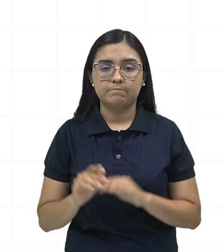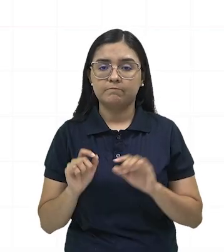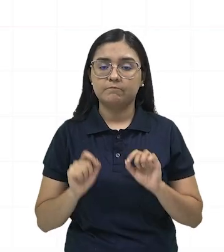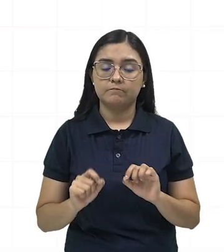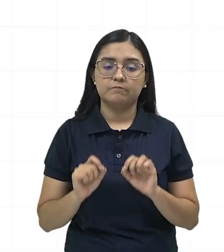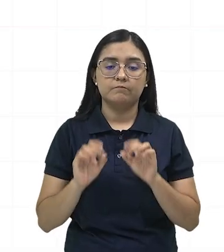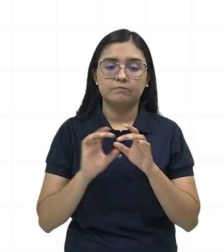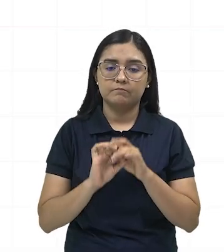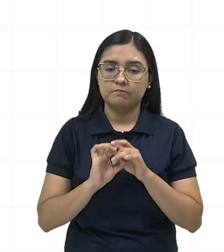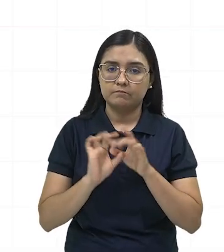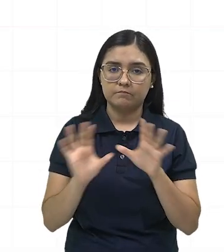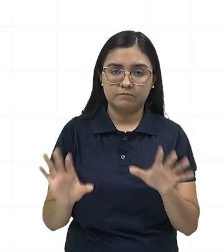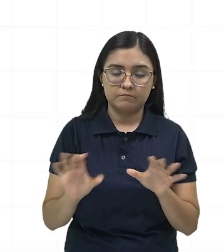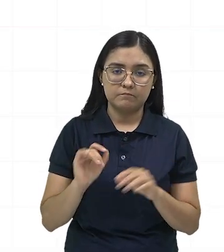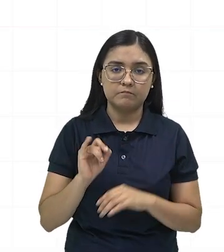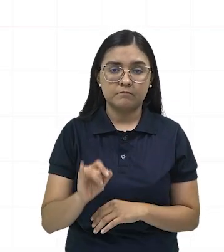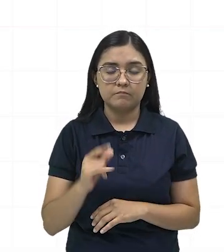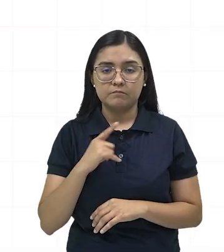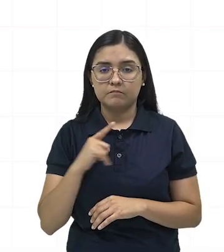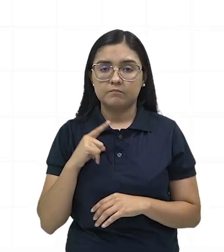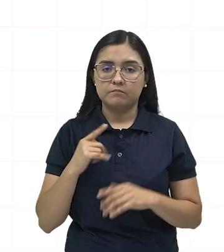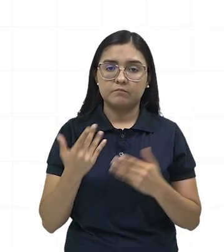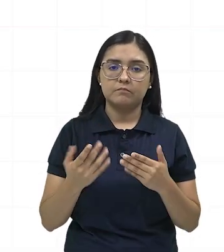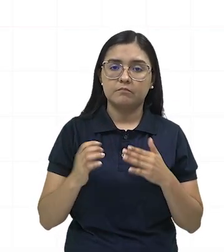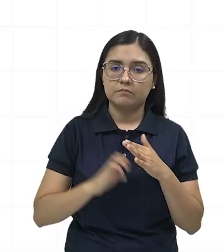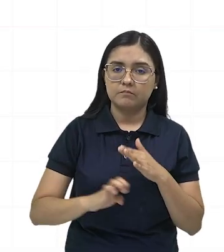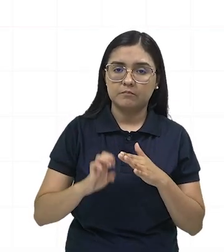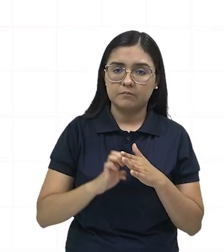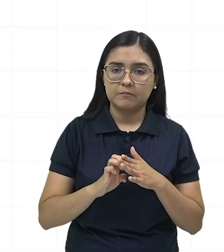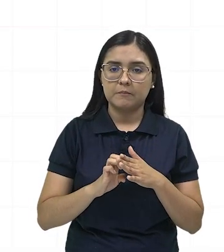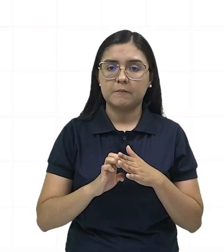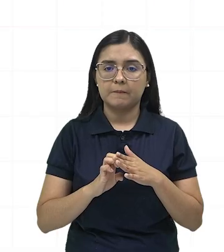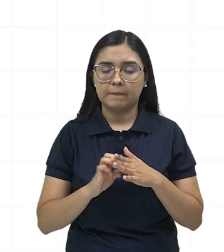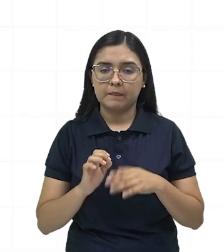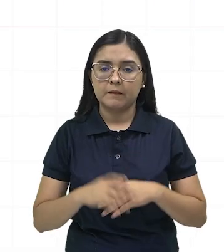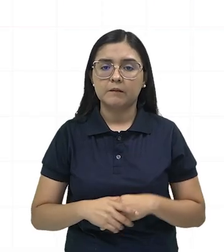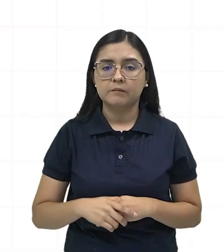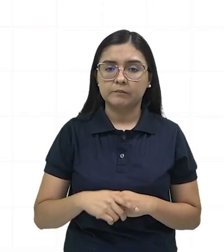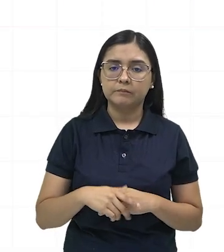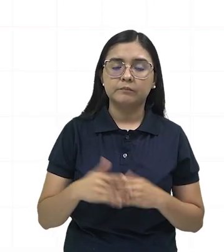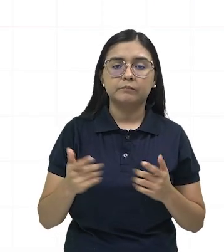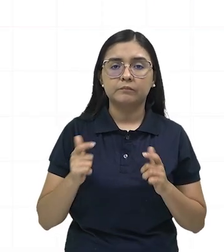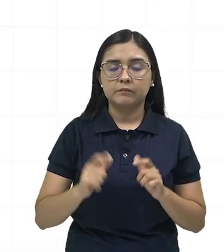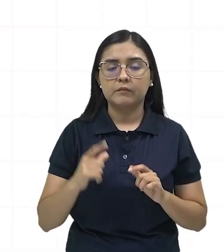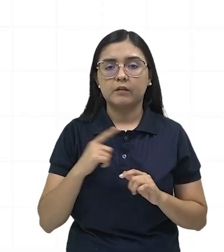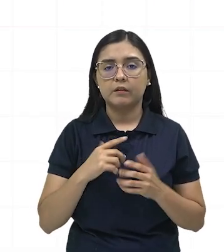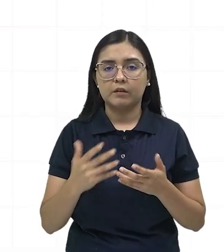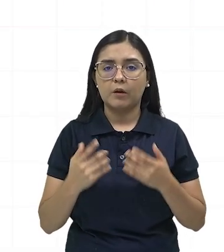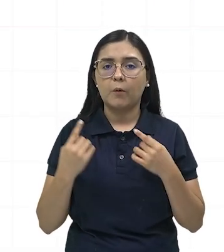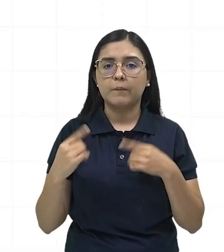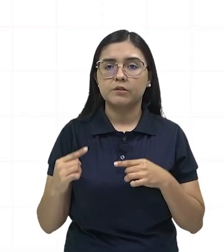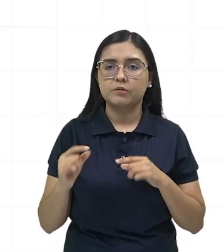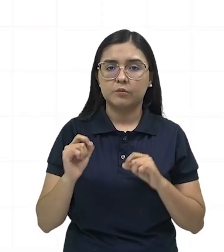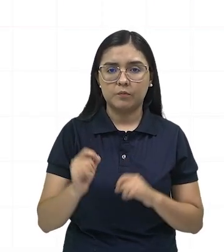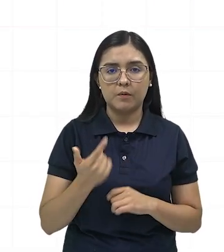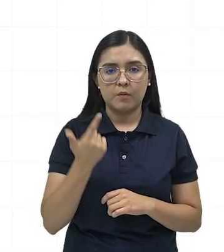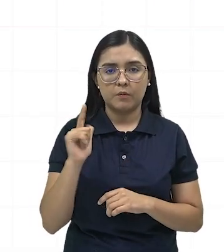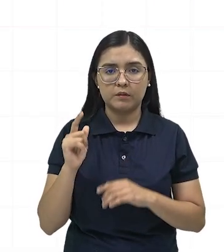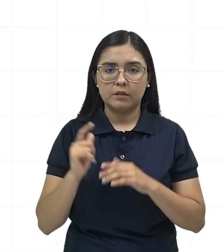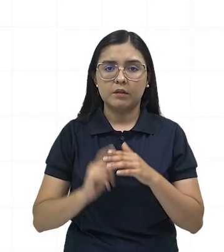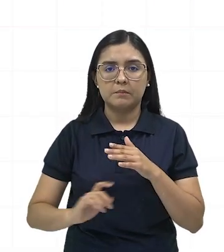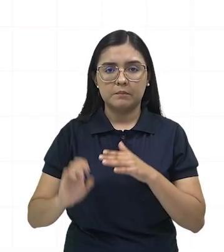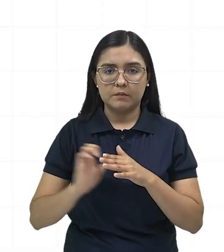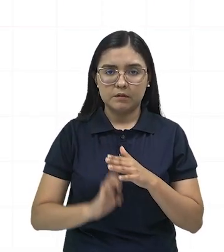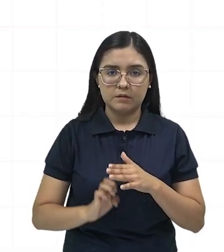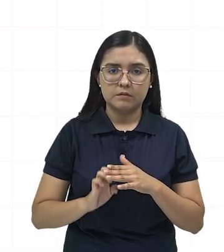comércio. Se nós temos uma empresa nacional que quer competir com uma internacional, é possível, e aí vai